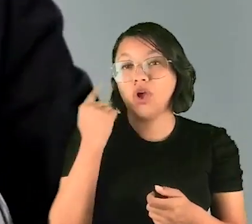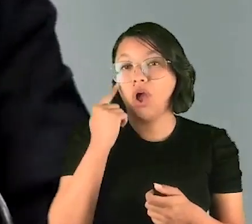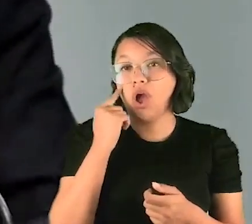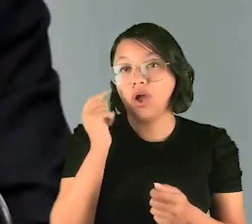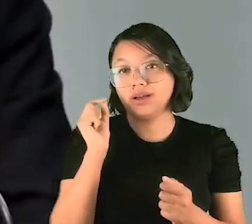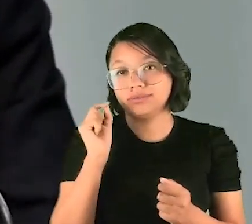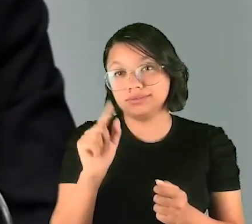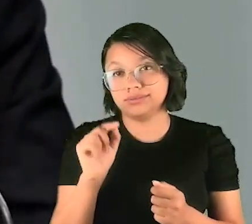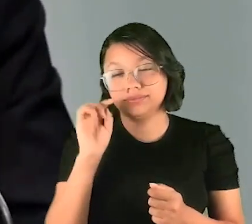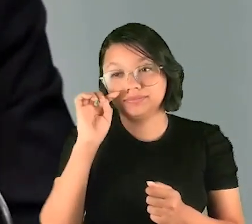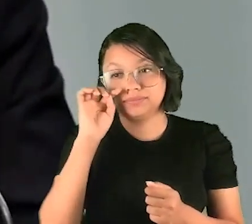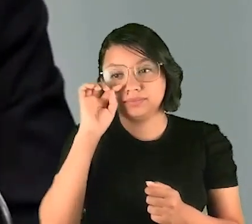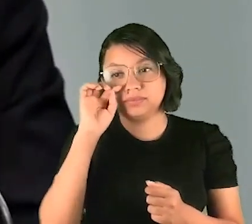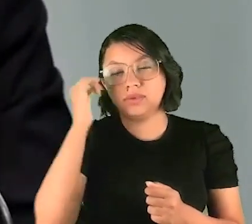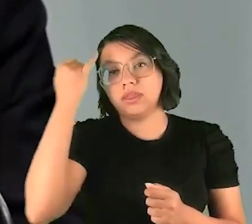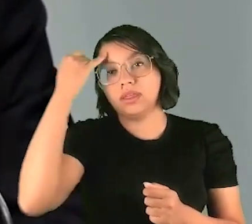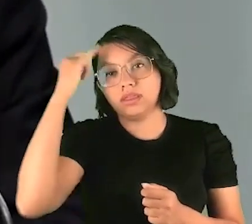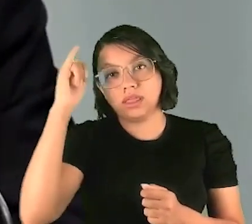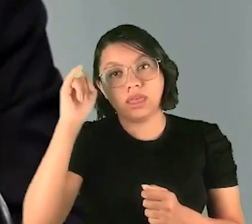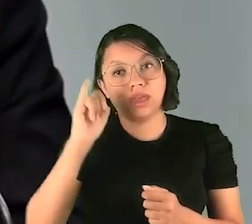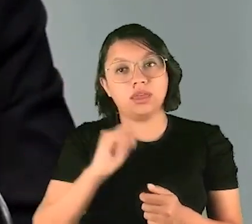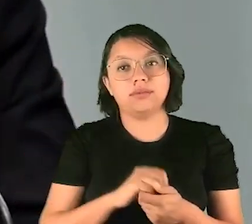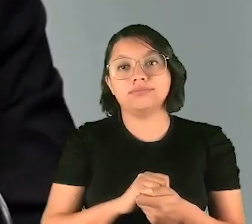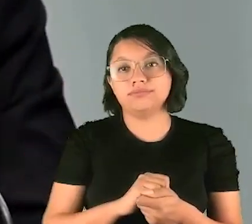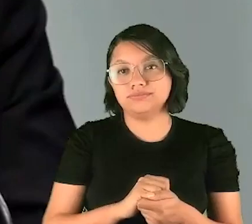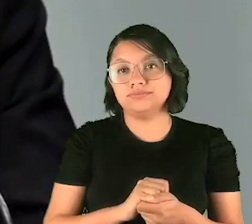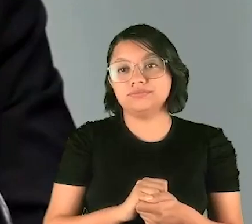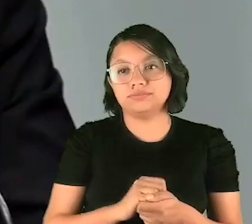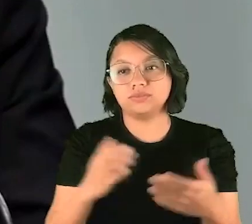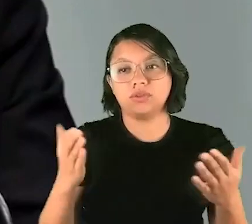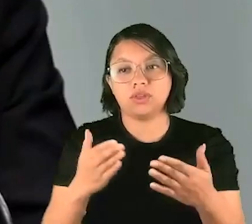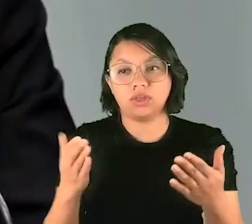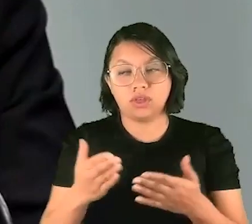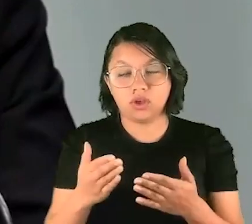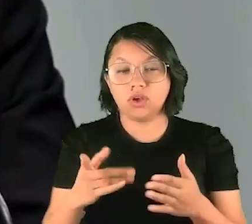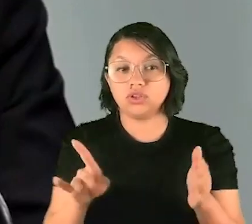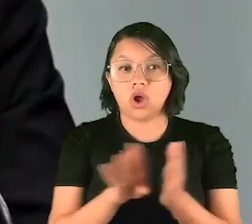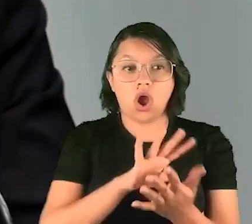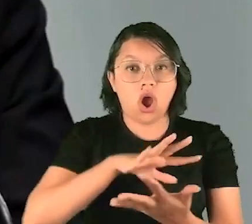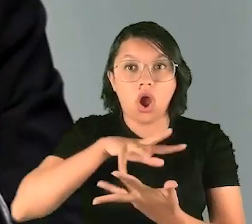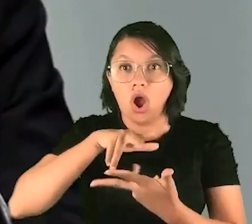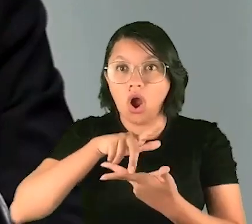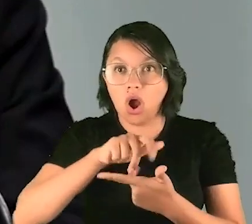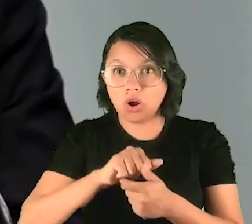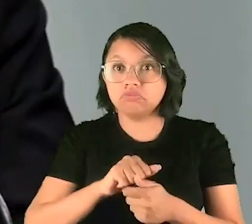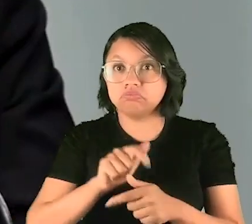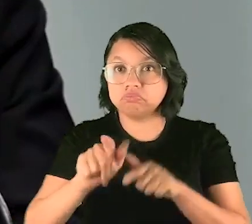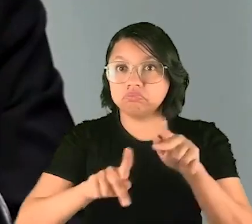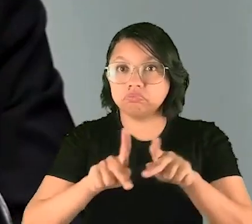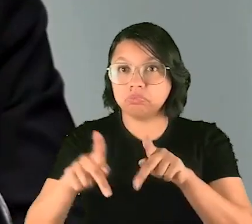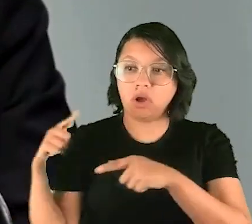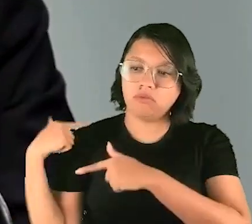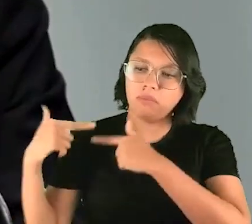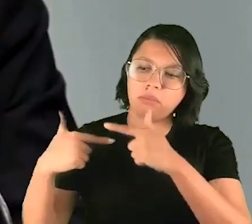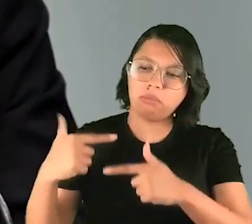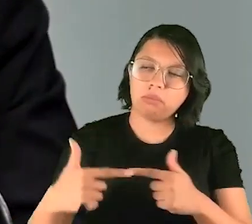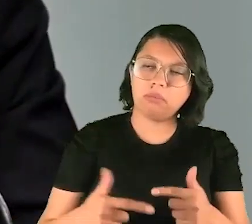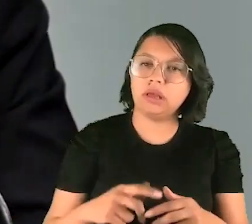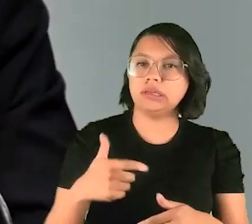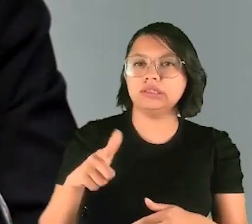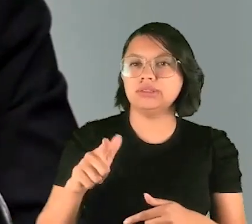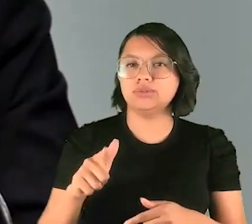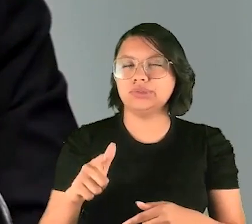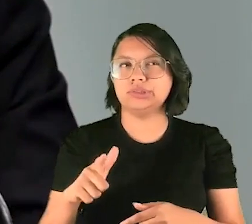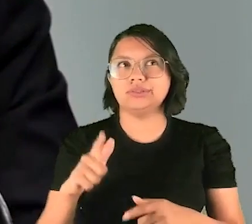dos BRICS, e infelizmente o que eu vejo, doutor, é que essa ideia ocidental meio que permeou o mundo nesse momento. Mesmo culturas